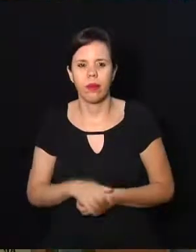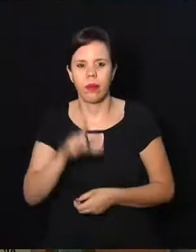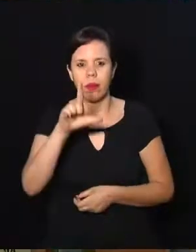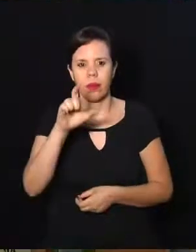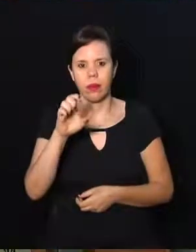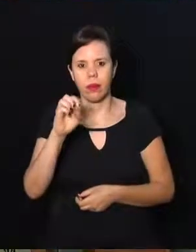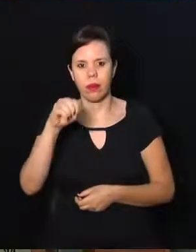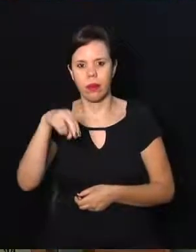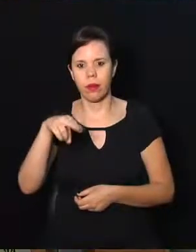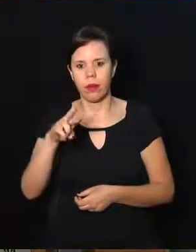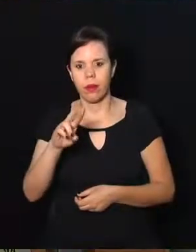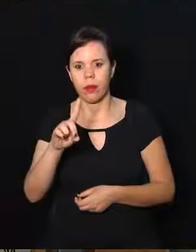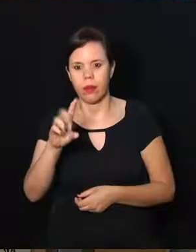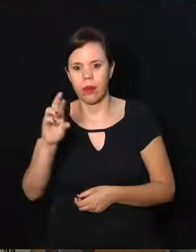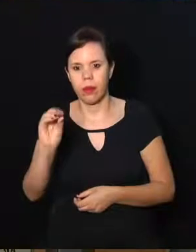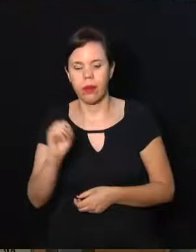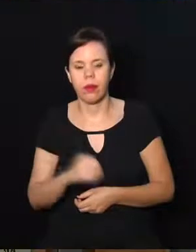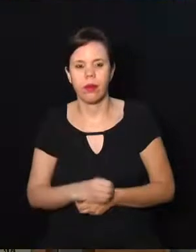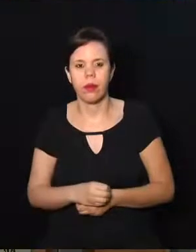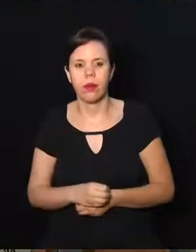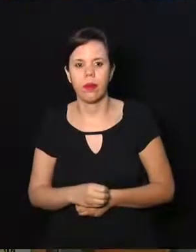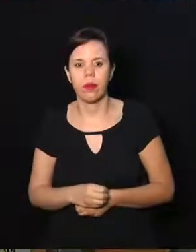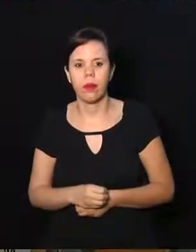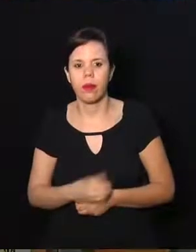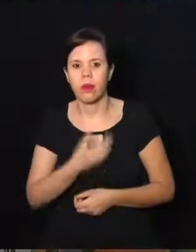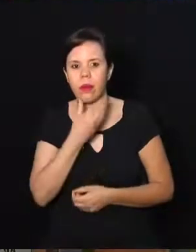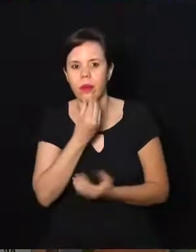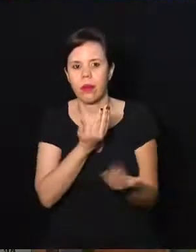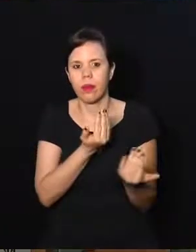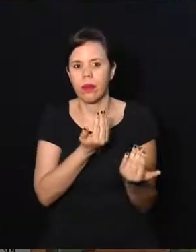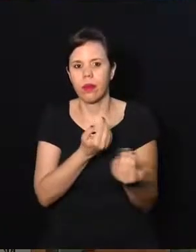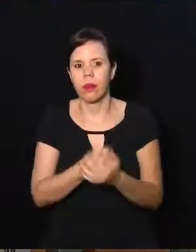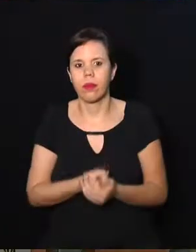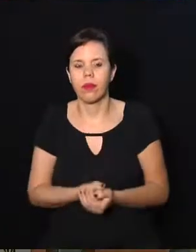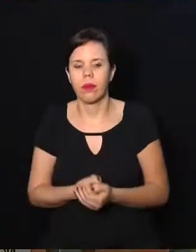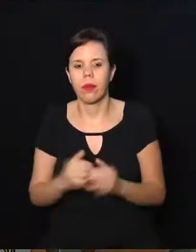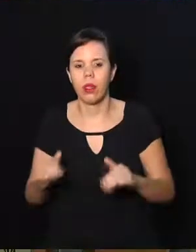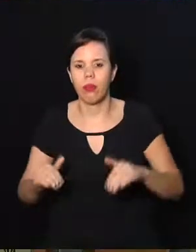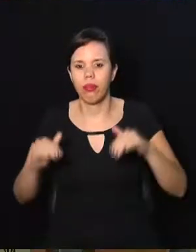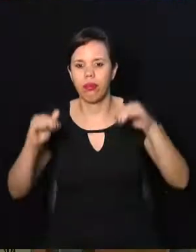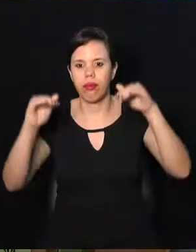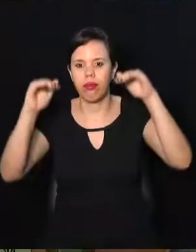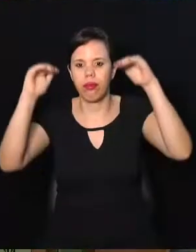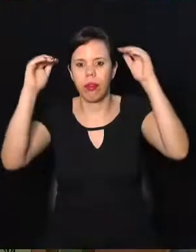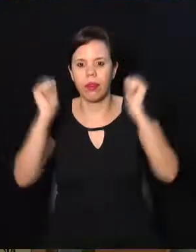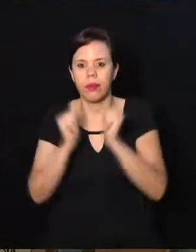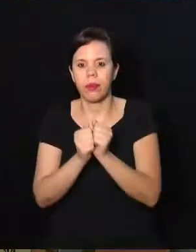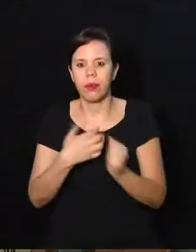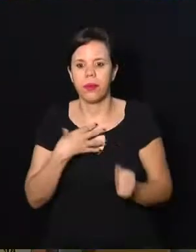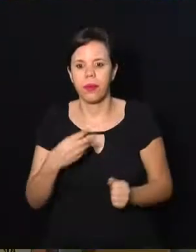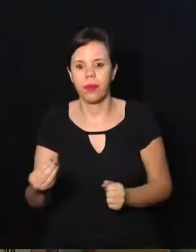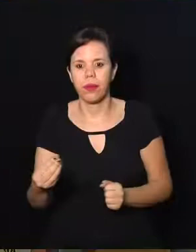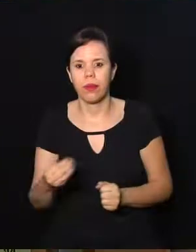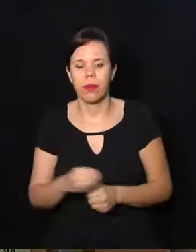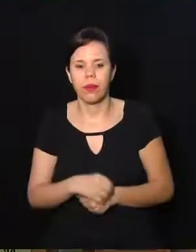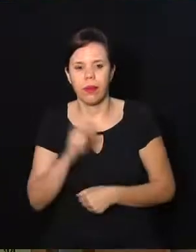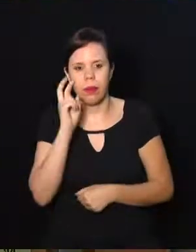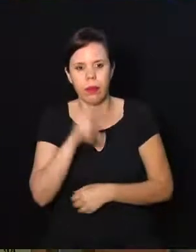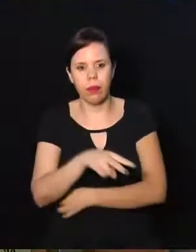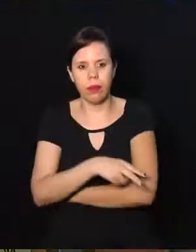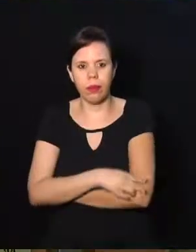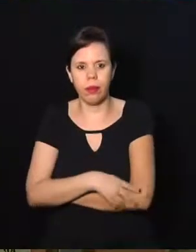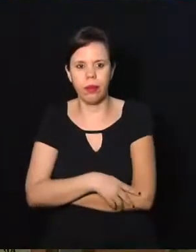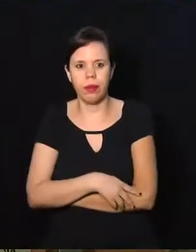vou chamá-lo de Leonardo, é um rapaz, um menino, que cresceu com os nossos filhos e que nós vimos